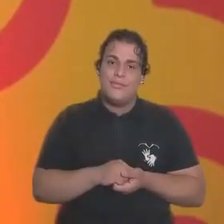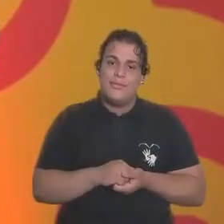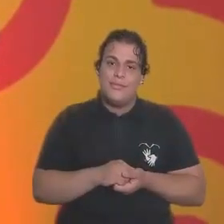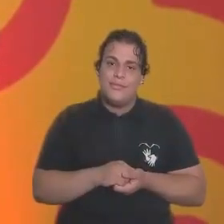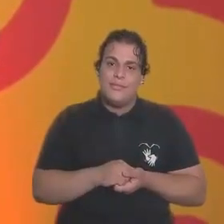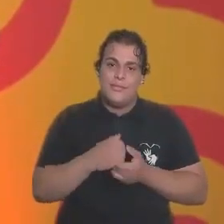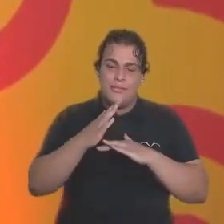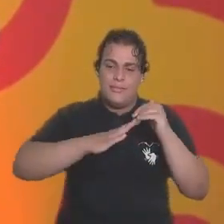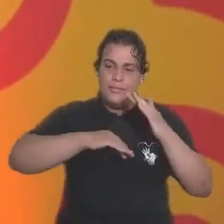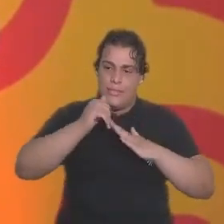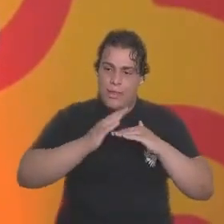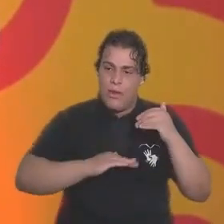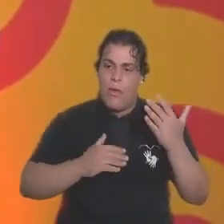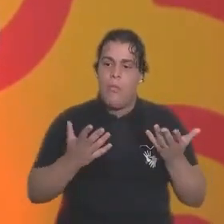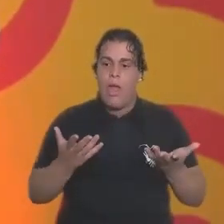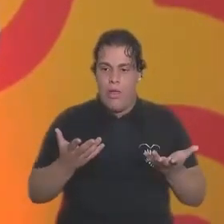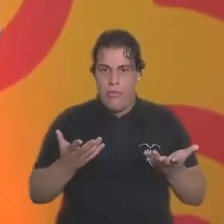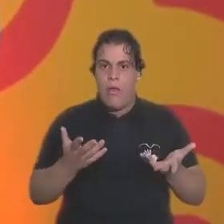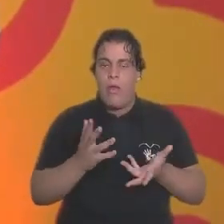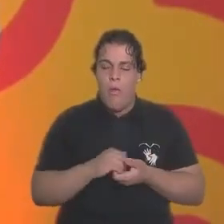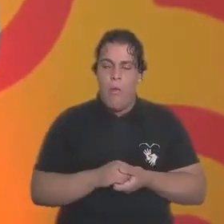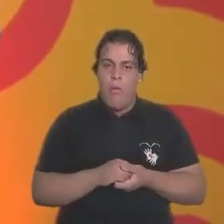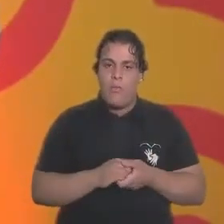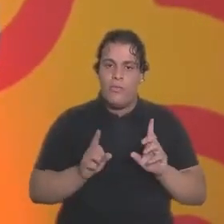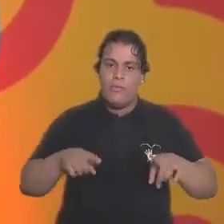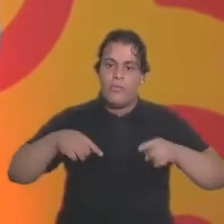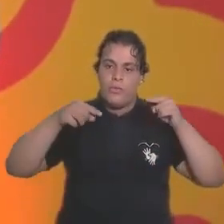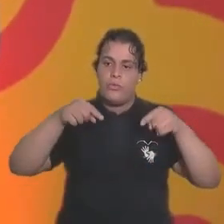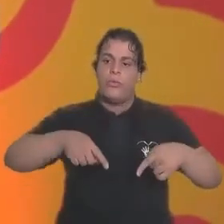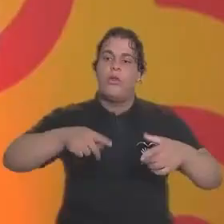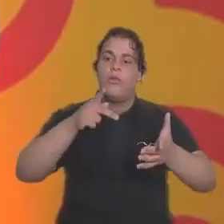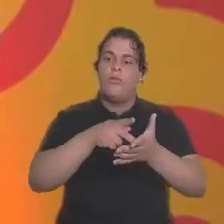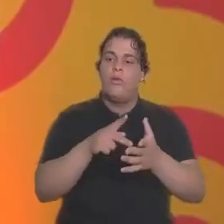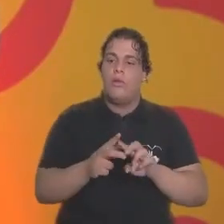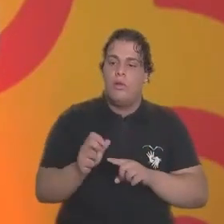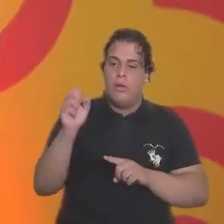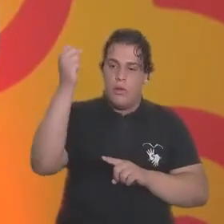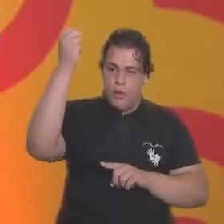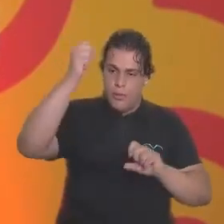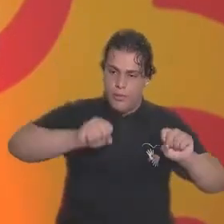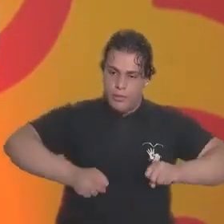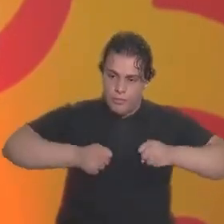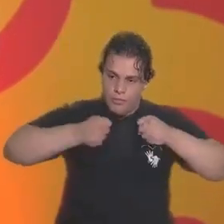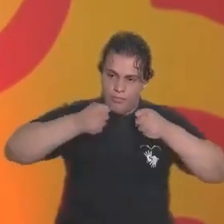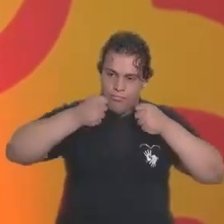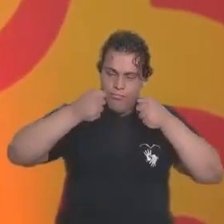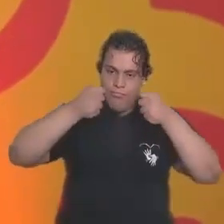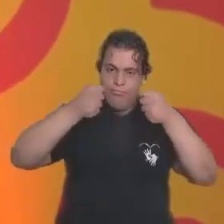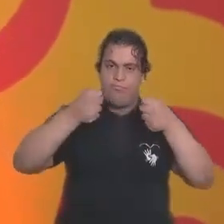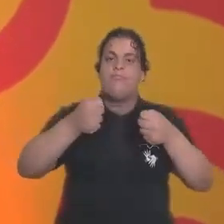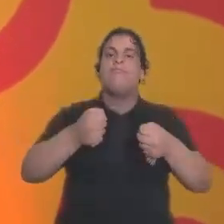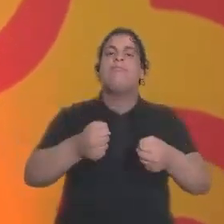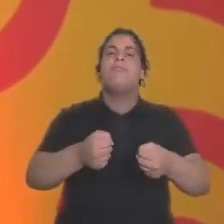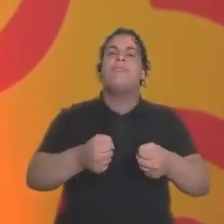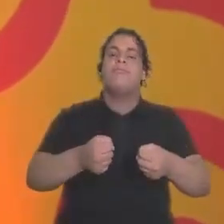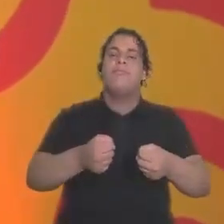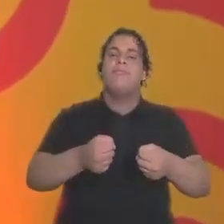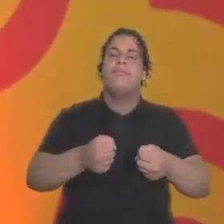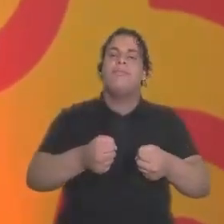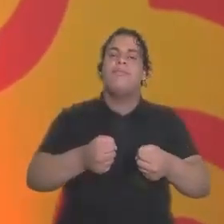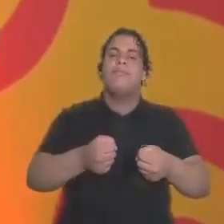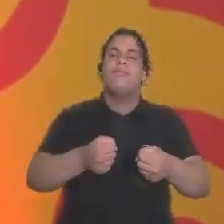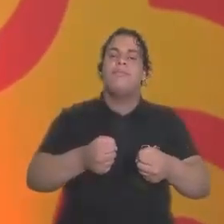parte prática faz com que essa ação realmente ganhe uma força significativa para o que a gente